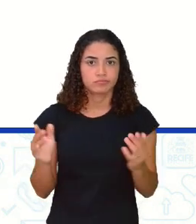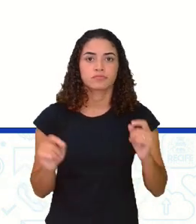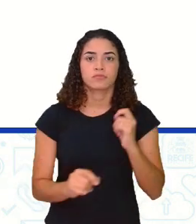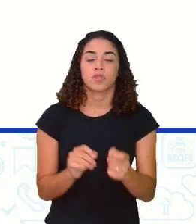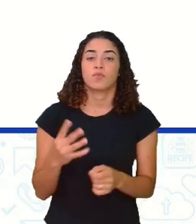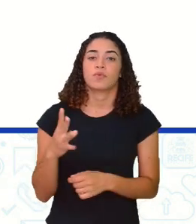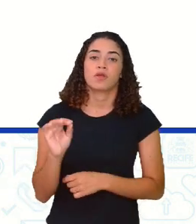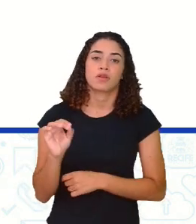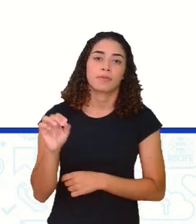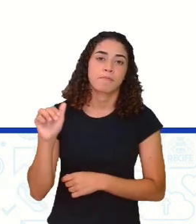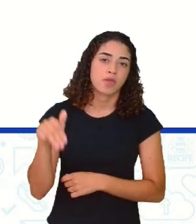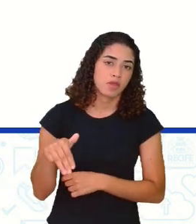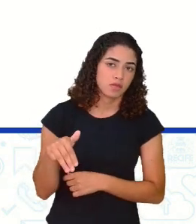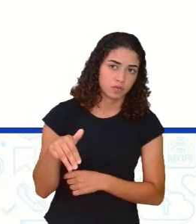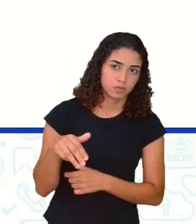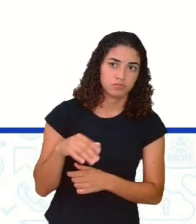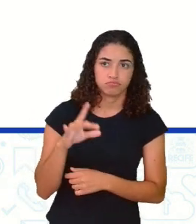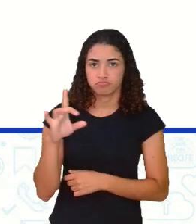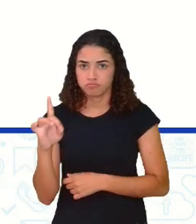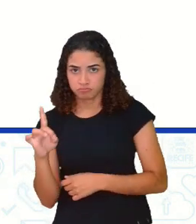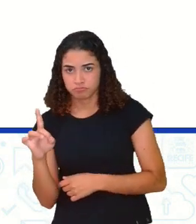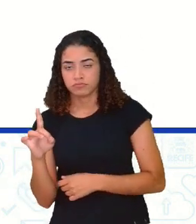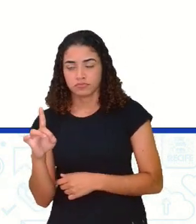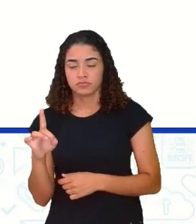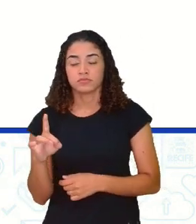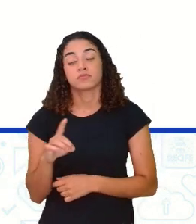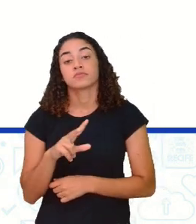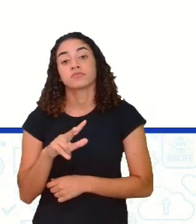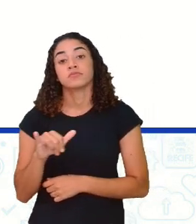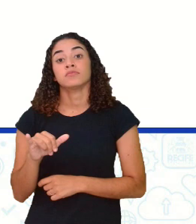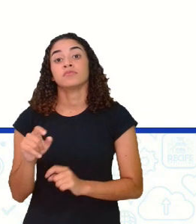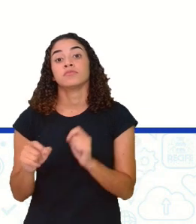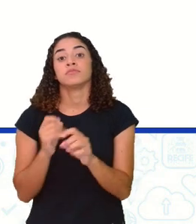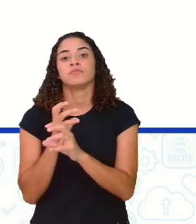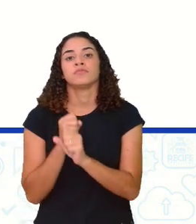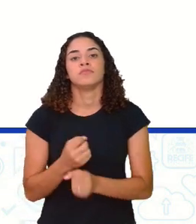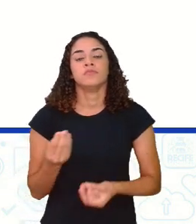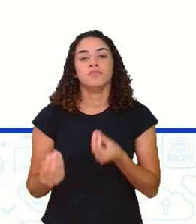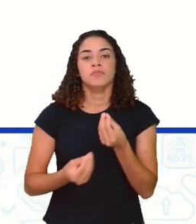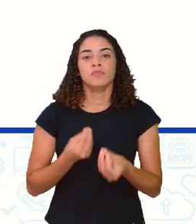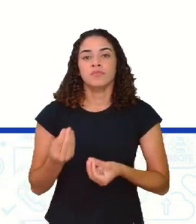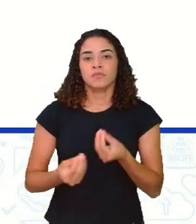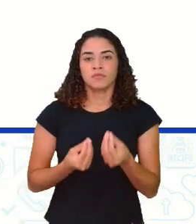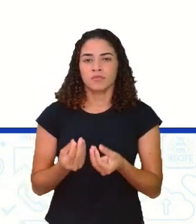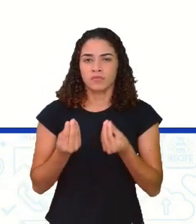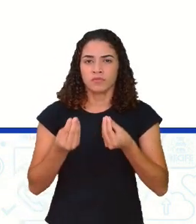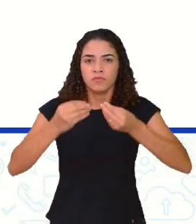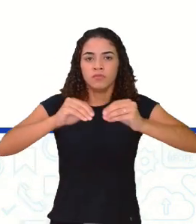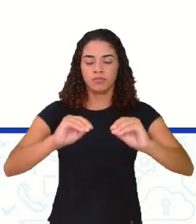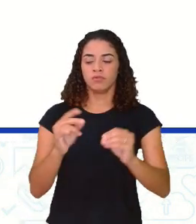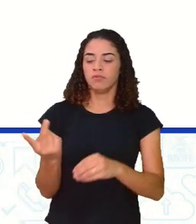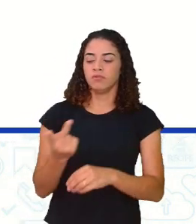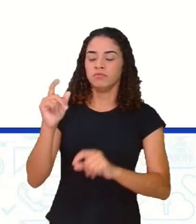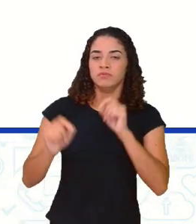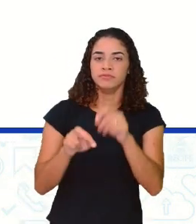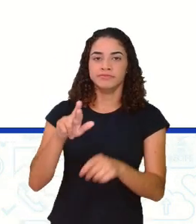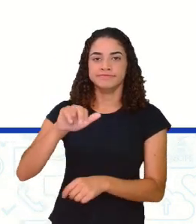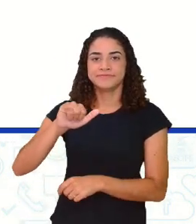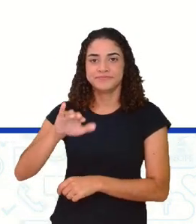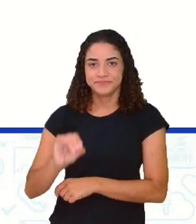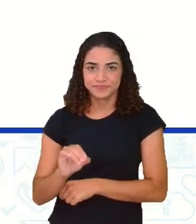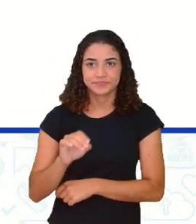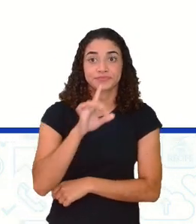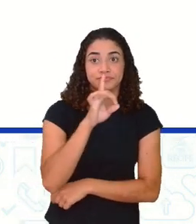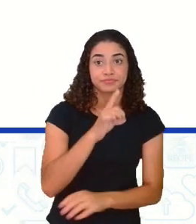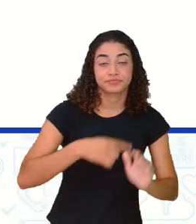de diâmetro. Agora a gente vai fazer colocando o valor do raio. Aqui eu tenho diâmetro